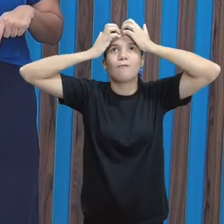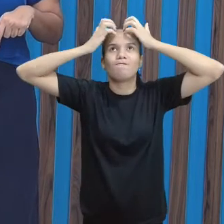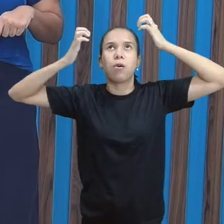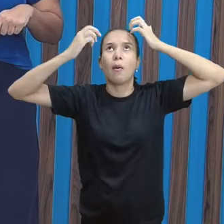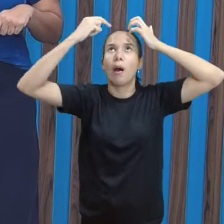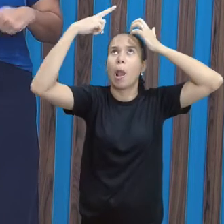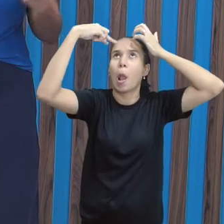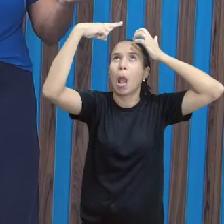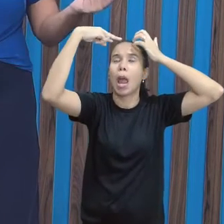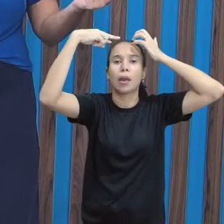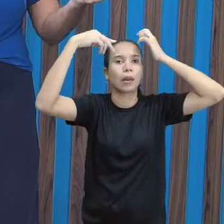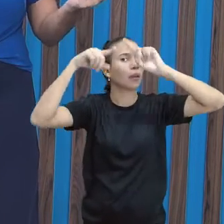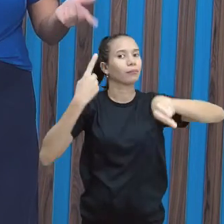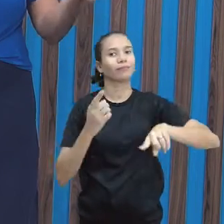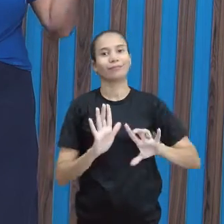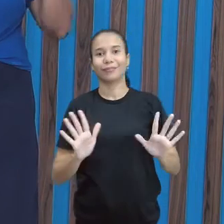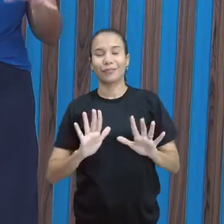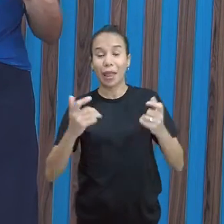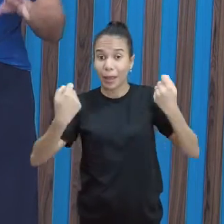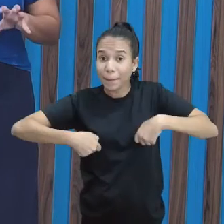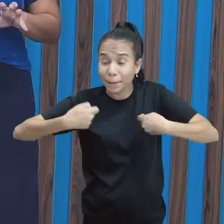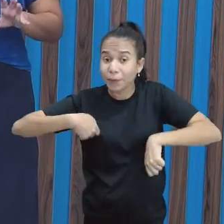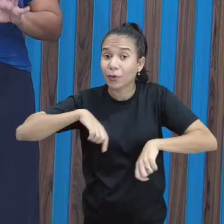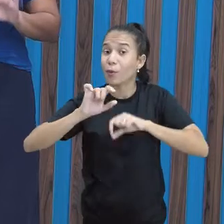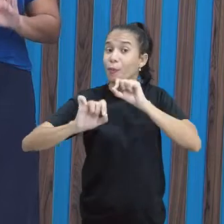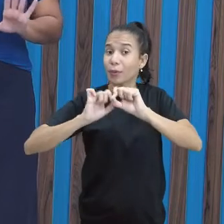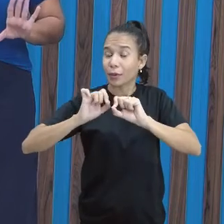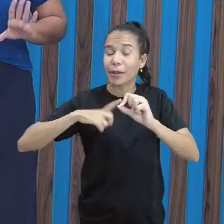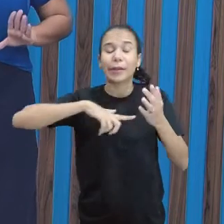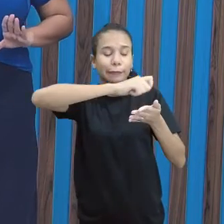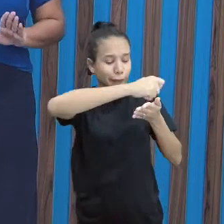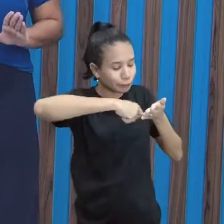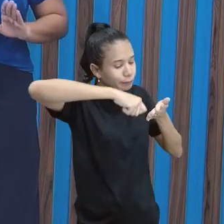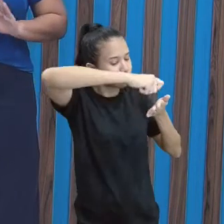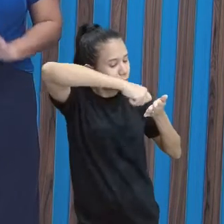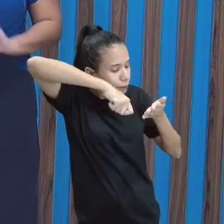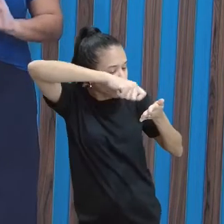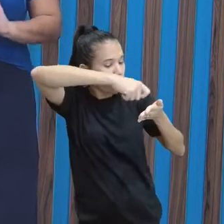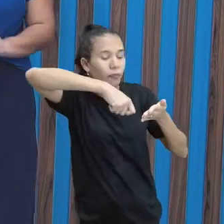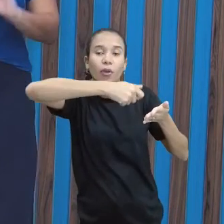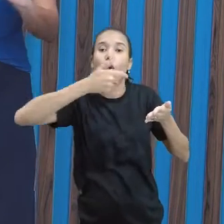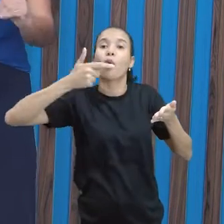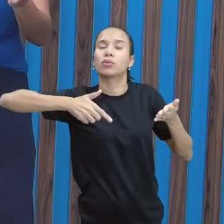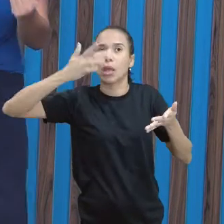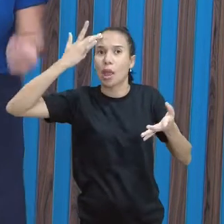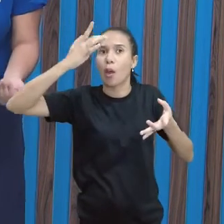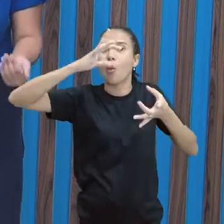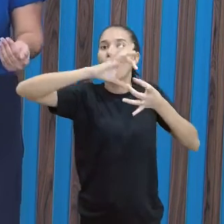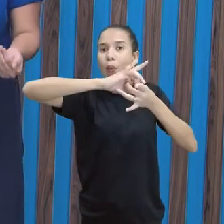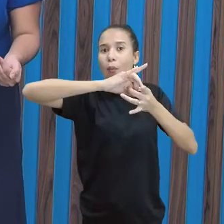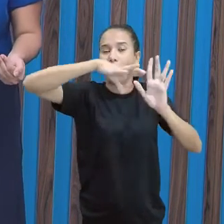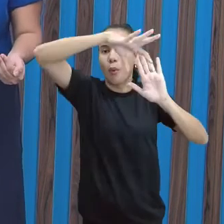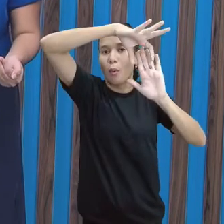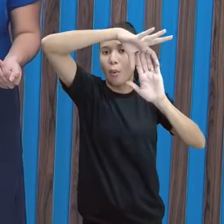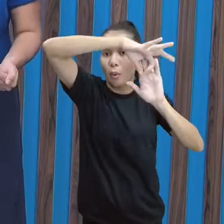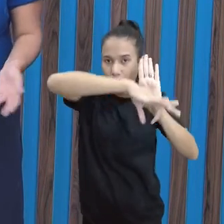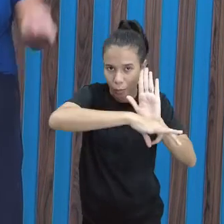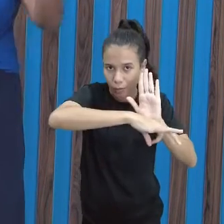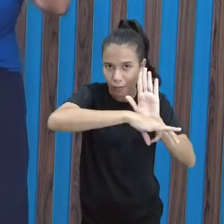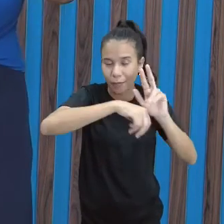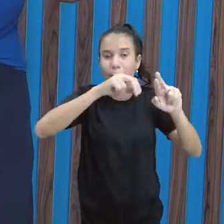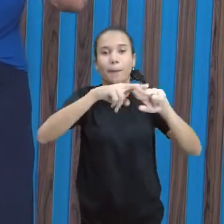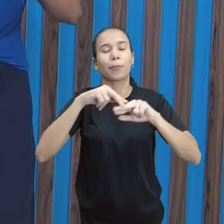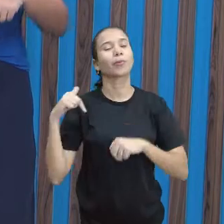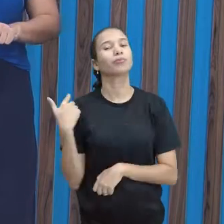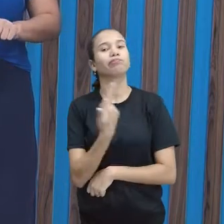isso? Não tem. Então, a gente precisa escrever as memórias de modo que faça sentido. E aí,